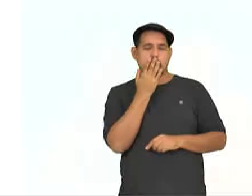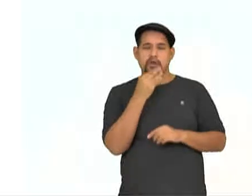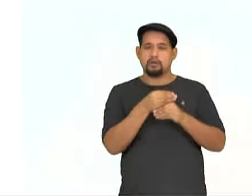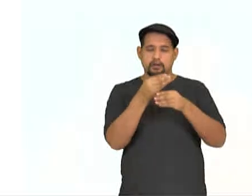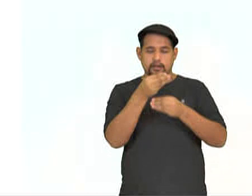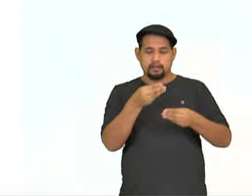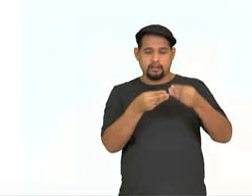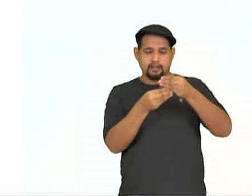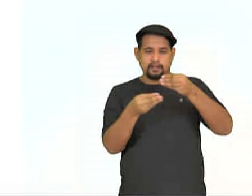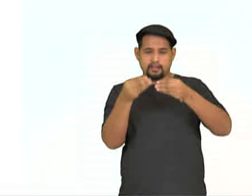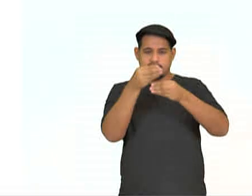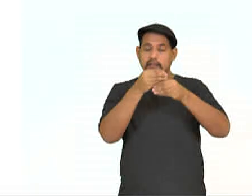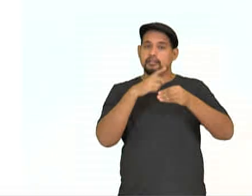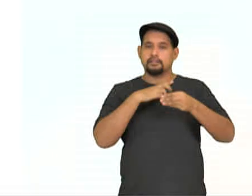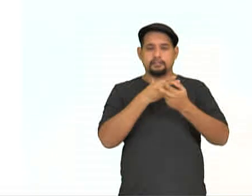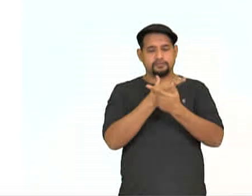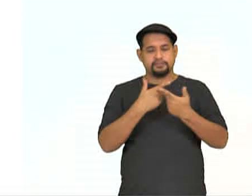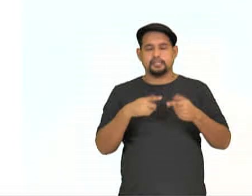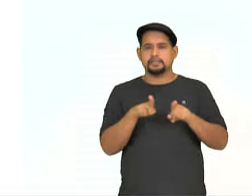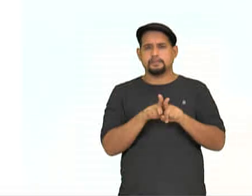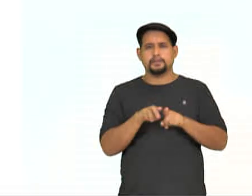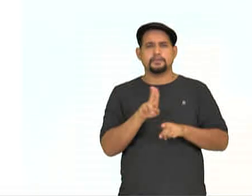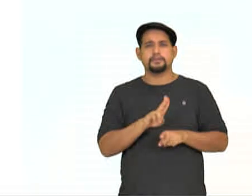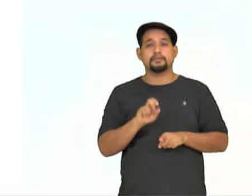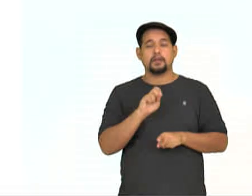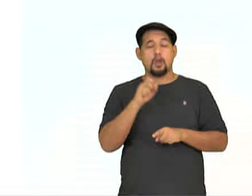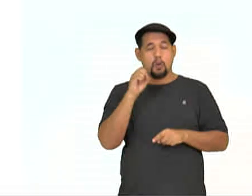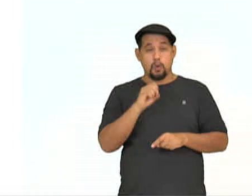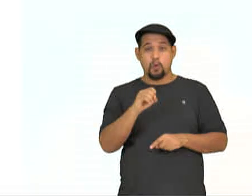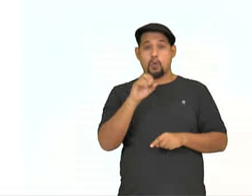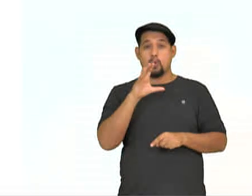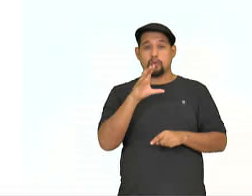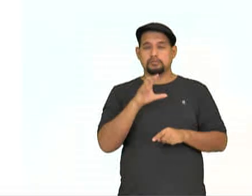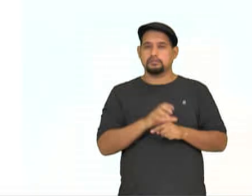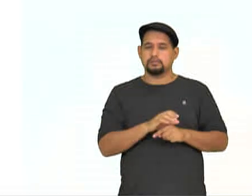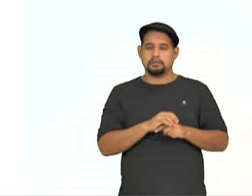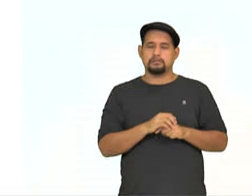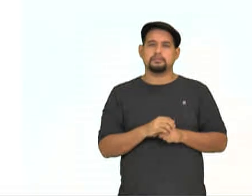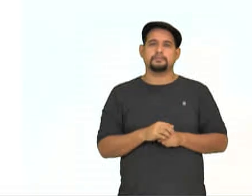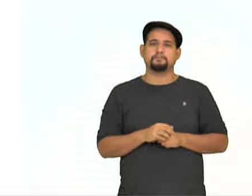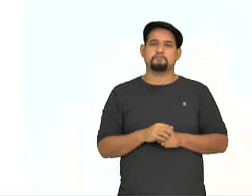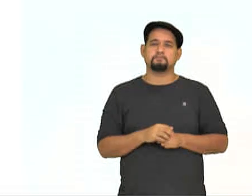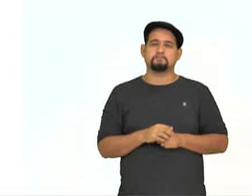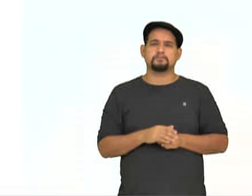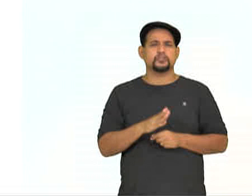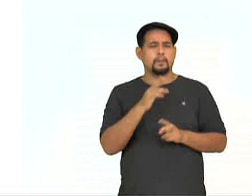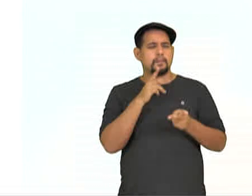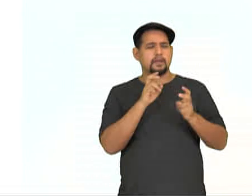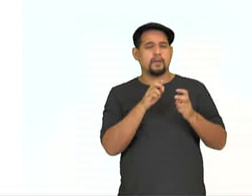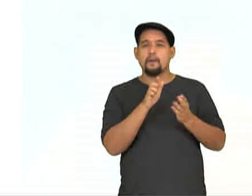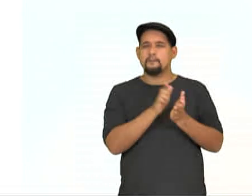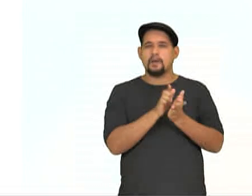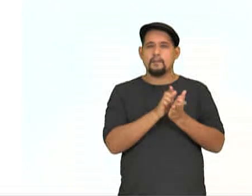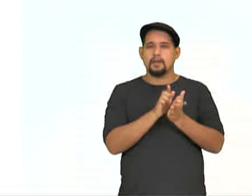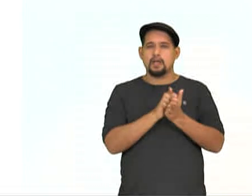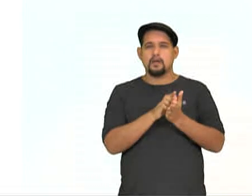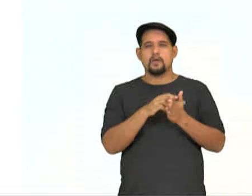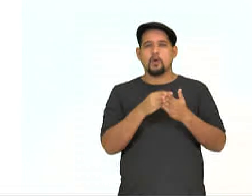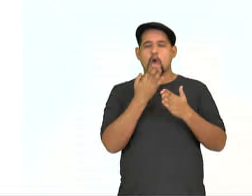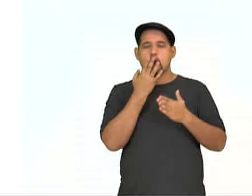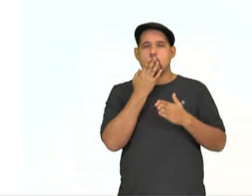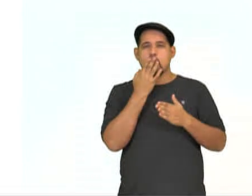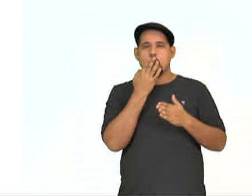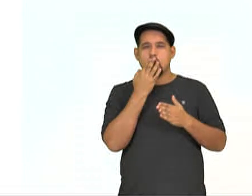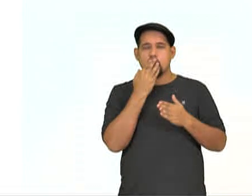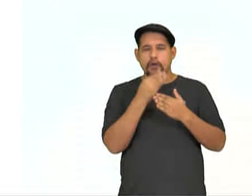cor base, havendo uma interferência tonal, luz passa através. Já viram aquele papel celofane, gente? Que é aquele papel colorido